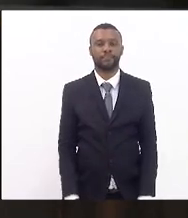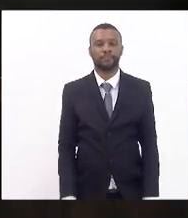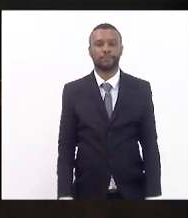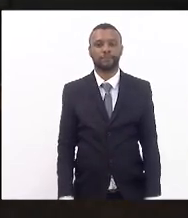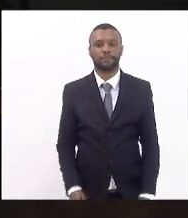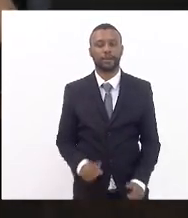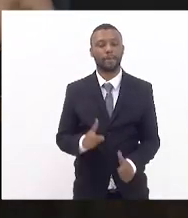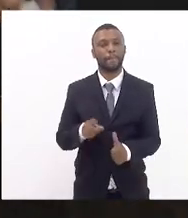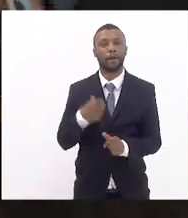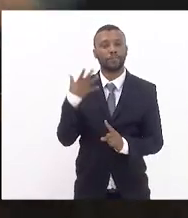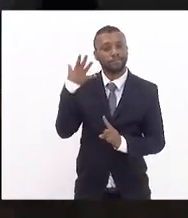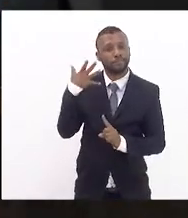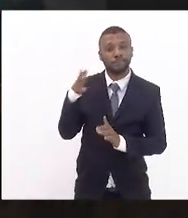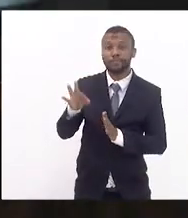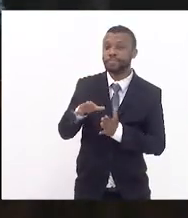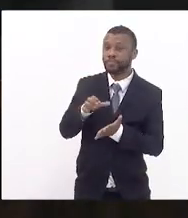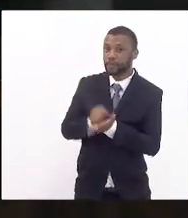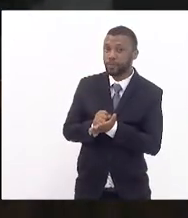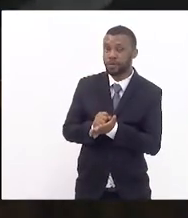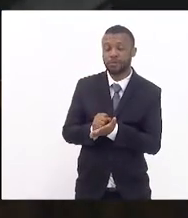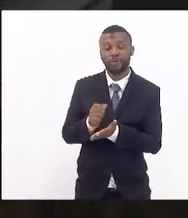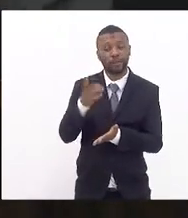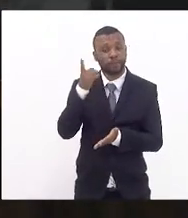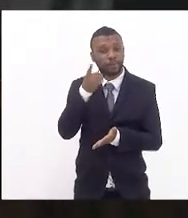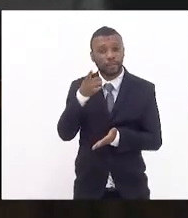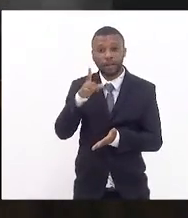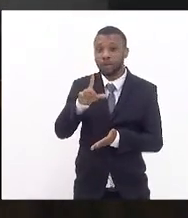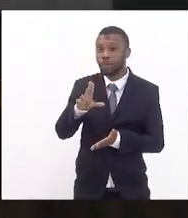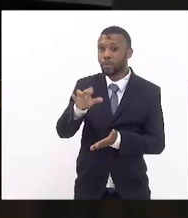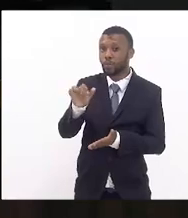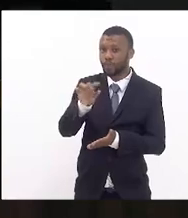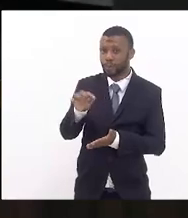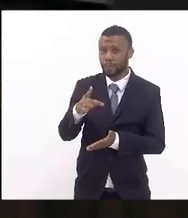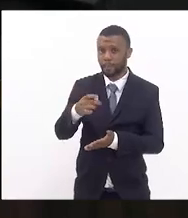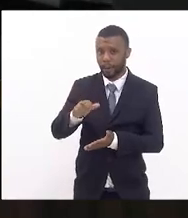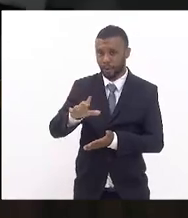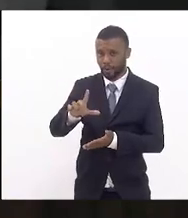Primeiro orador escrito é o nobre deputado Luiz Paulo.